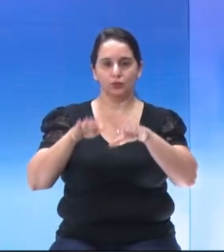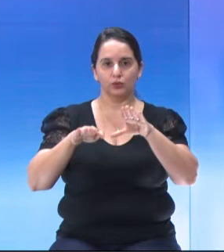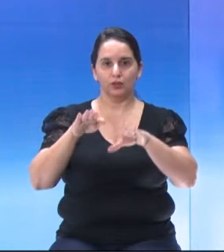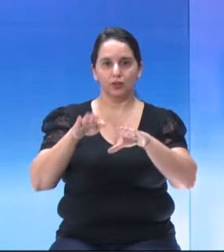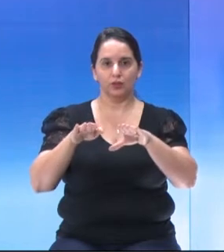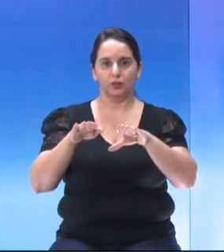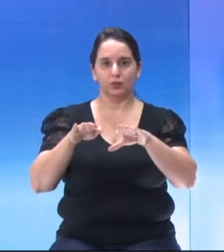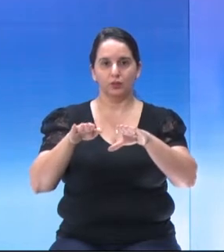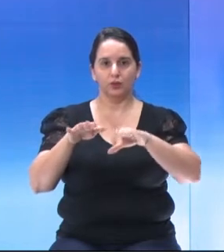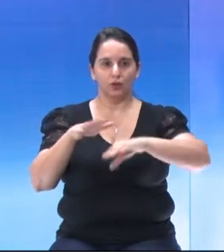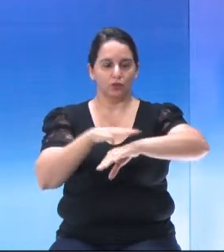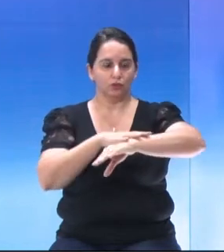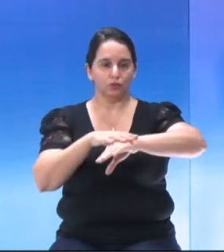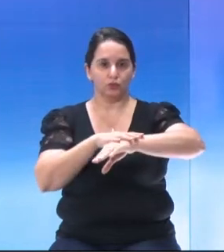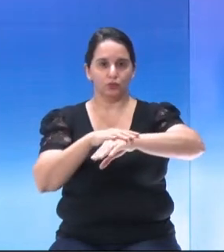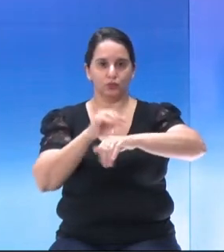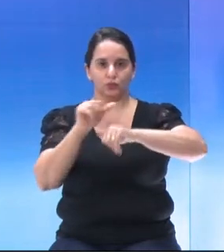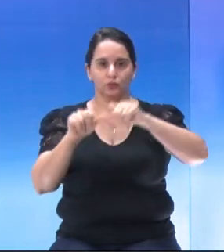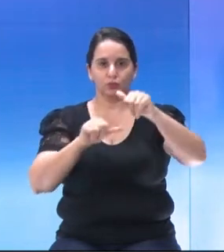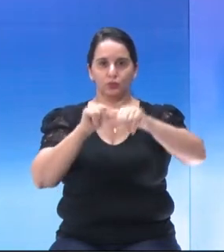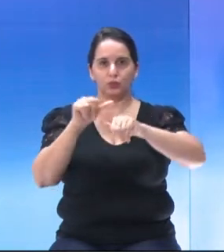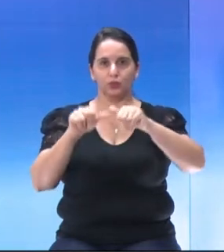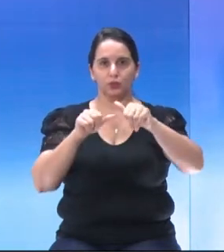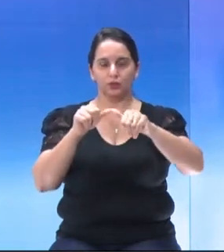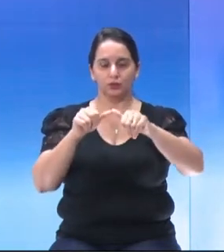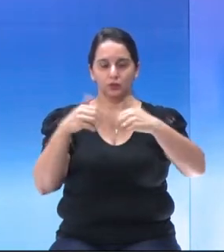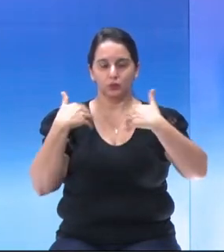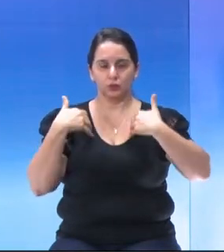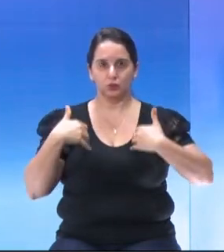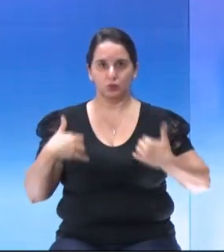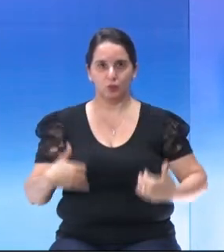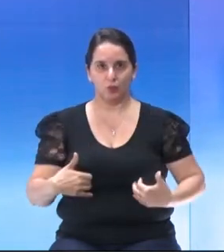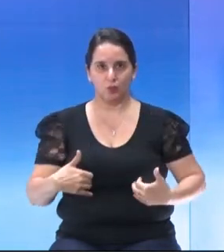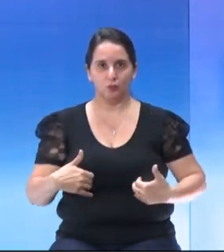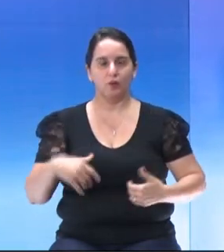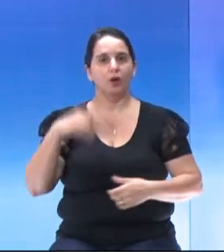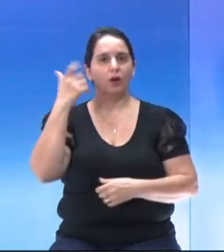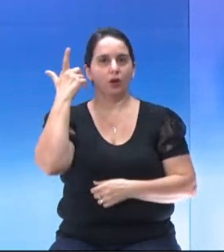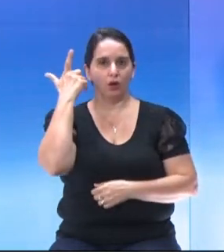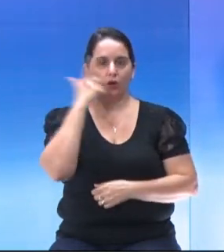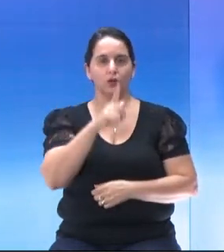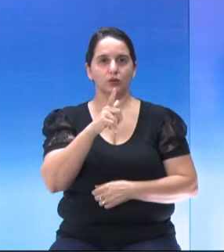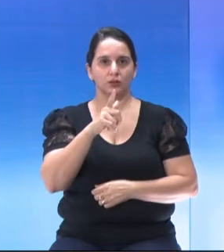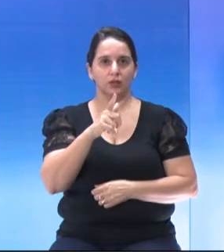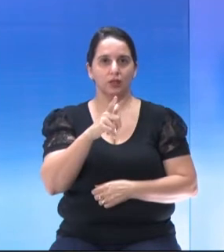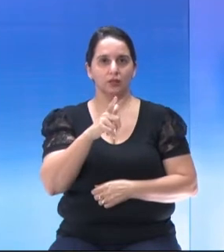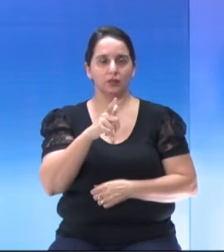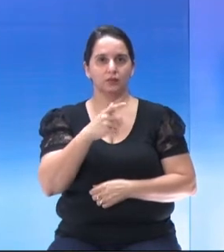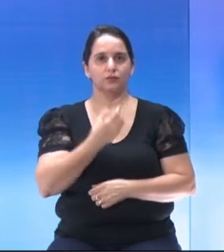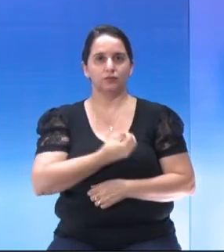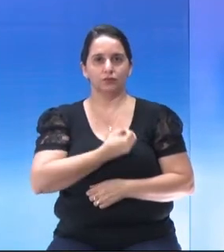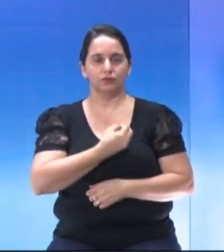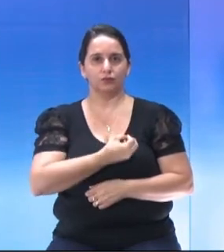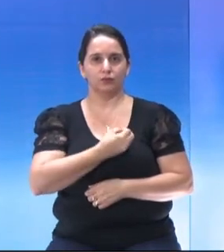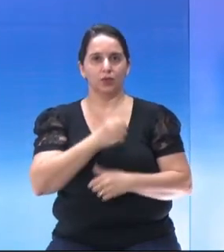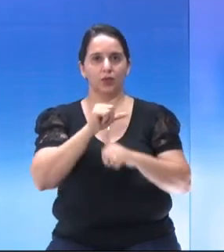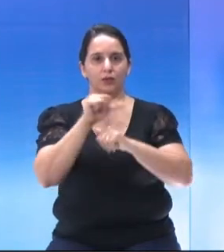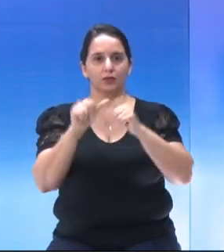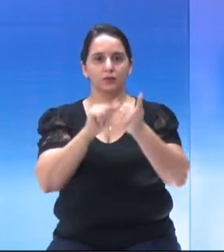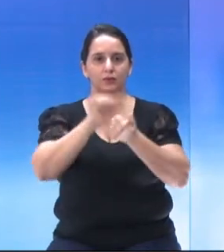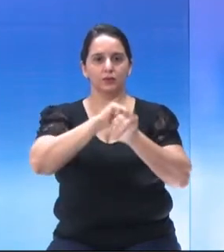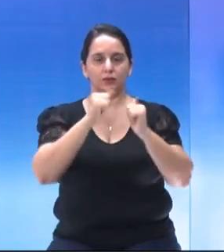dessa eliminação de excretas do corpo, aquilo que é eliminado do corpo, eles conseguem, os seres vivos